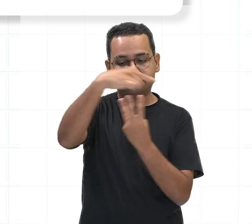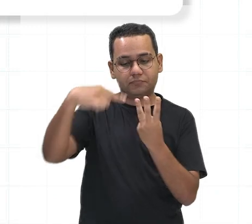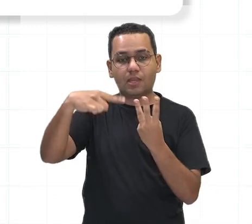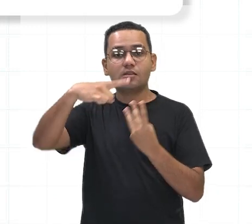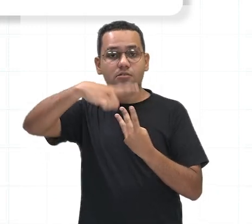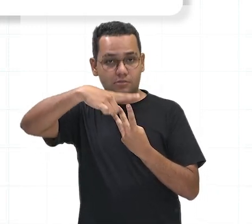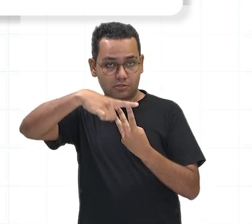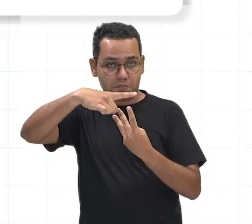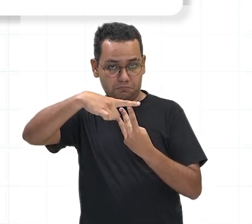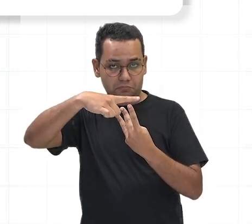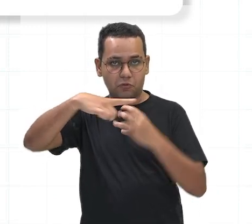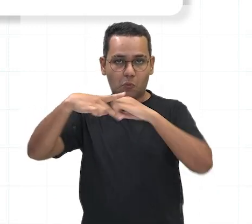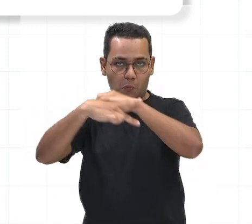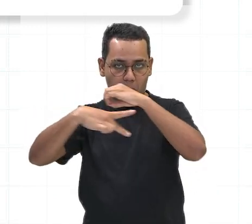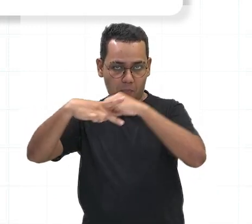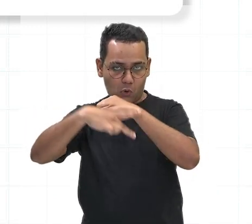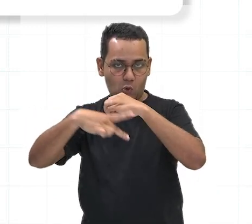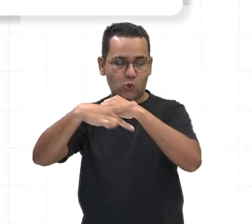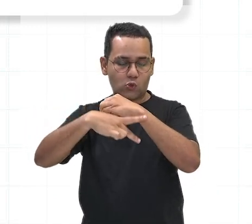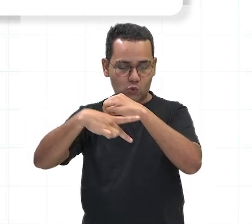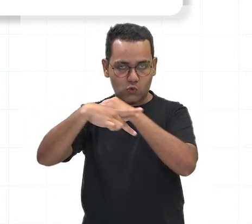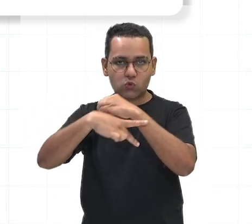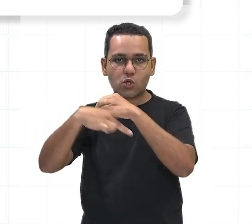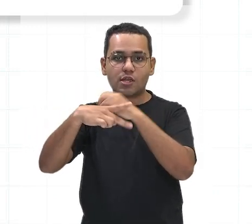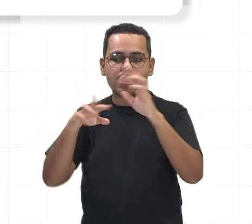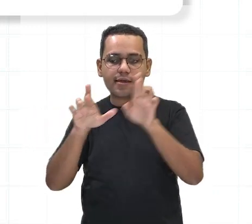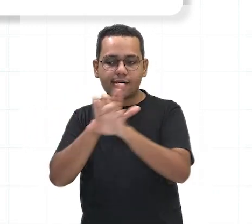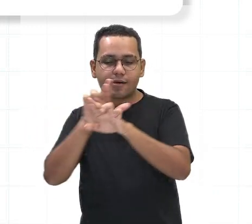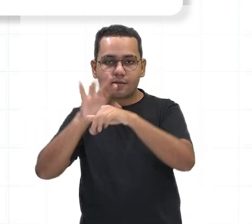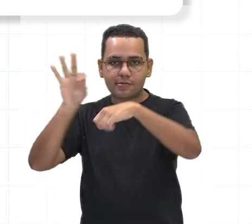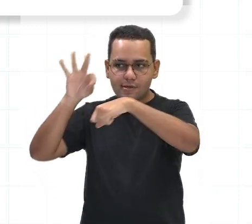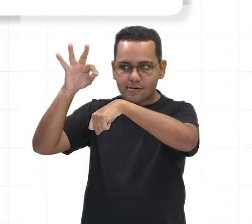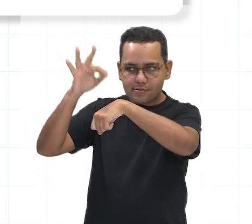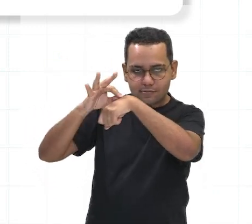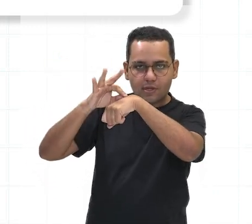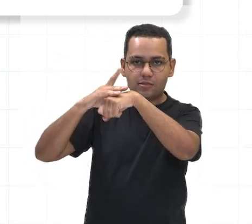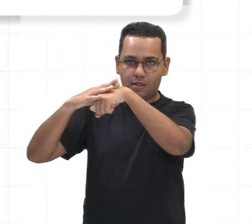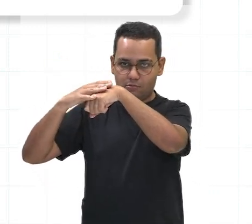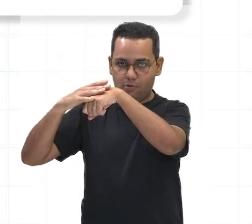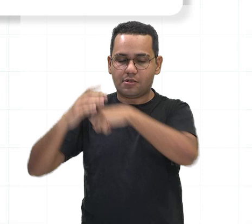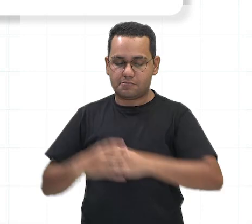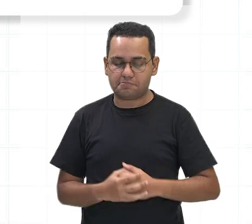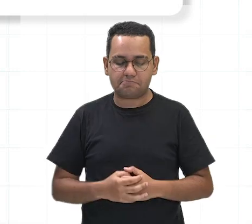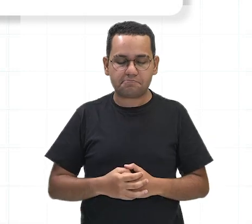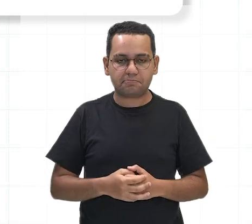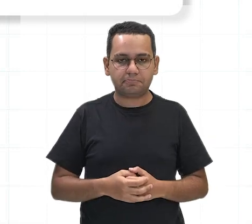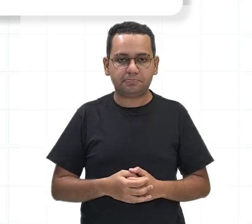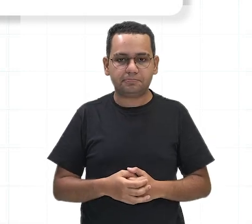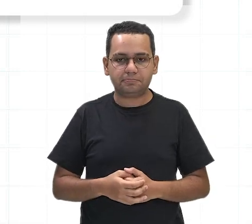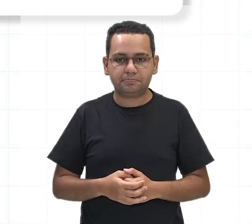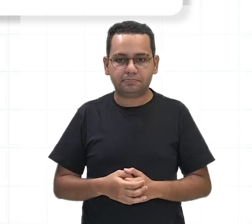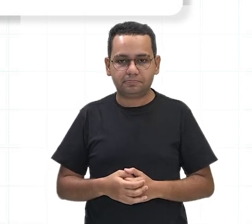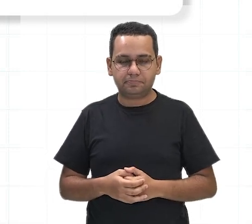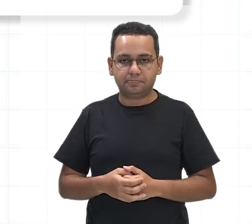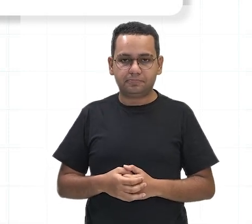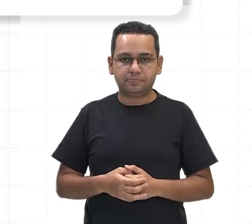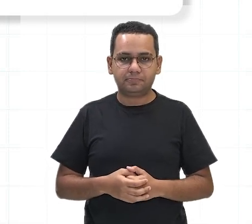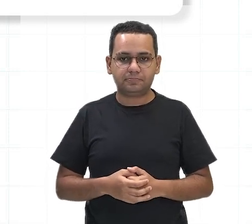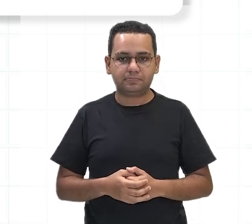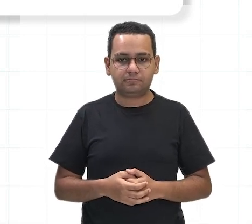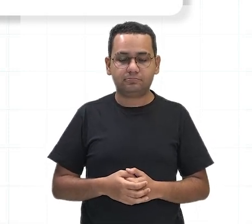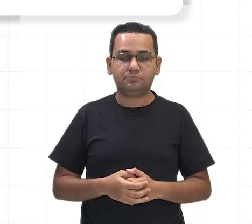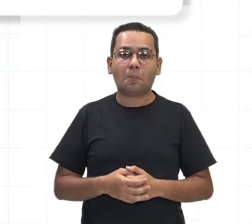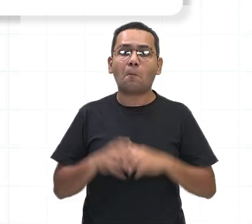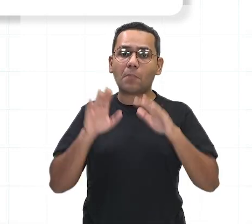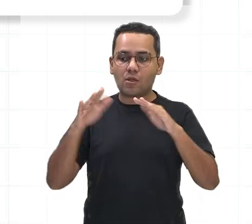3 protozoários relacionados com a malária, sendo os causadores da doença. E o transmissor, como a gente observa aí,